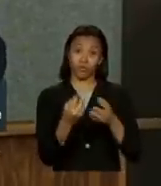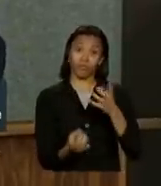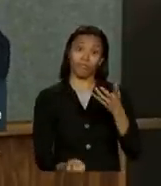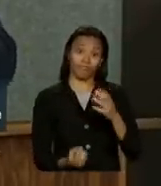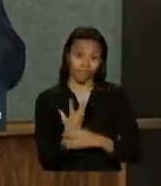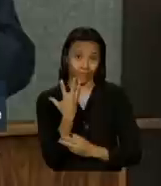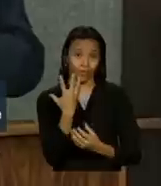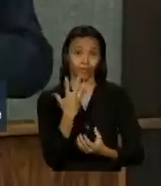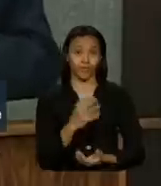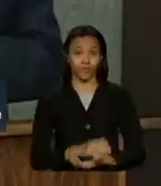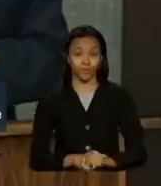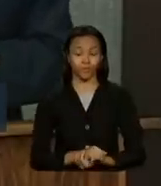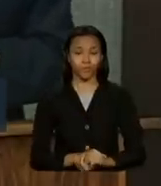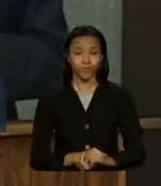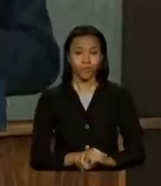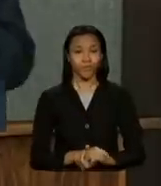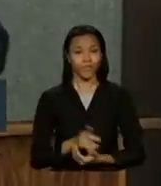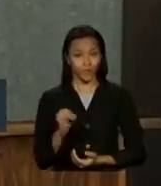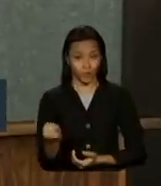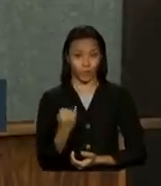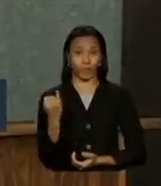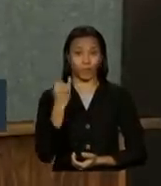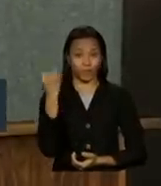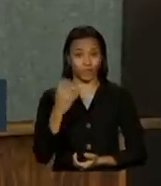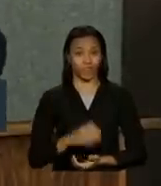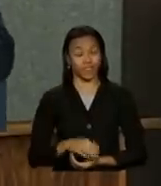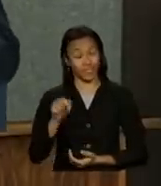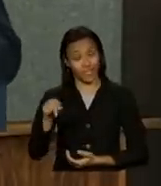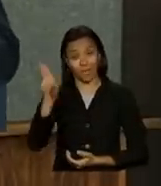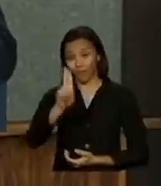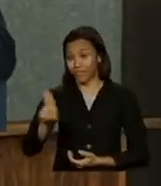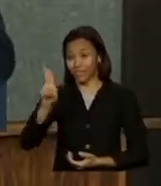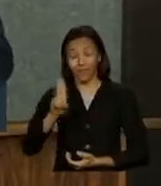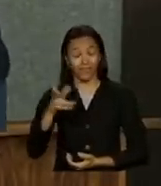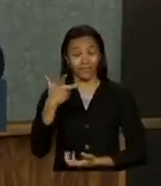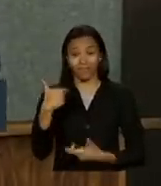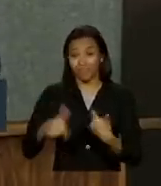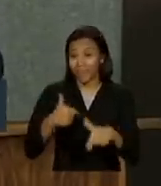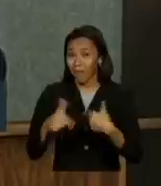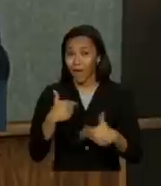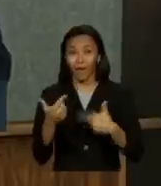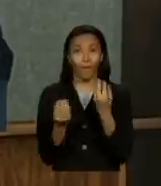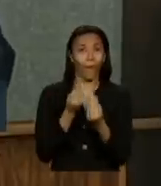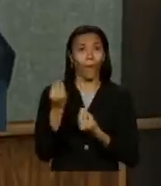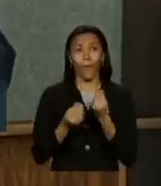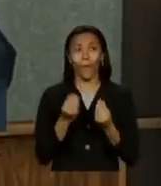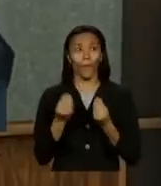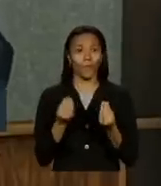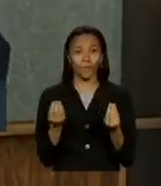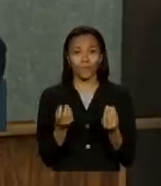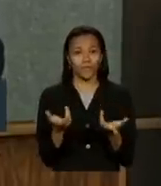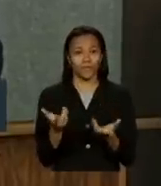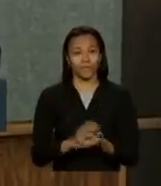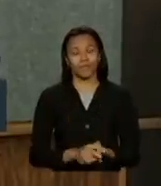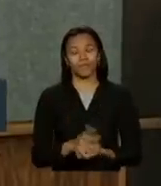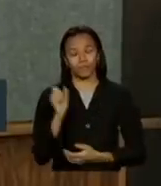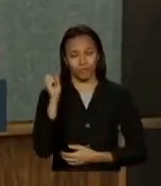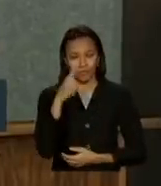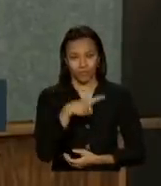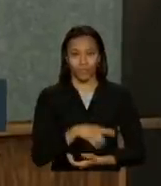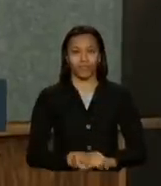ficou tão tão importante que a como a própria Universidade vamos dizer trabalhando no mercado nacional então houve